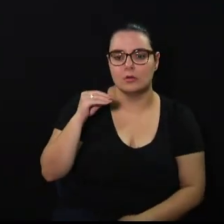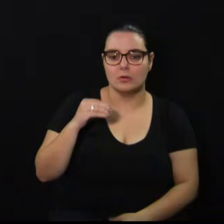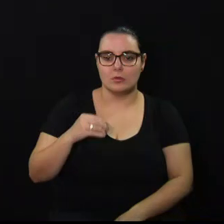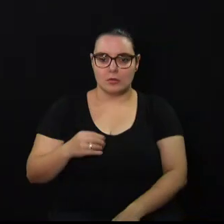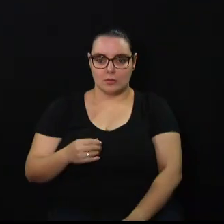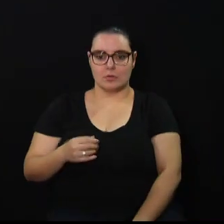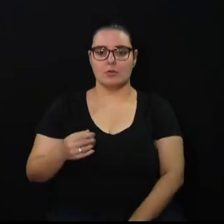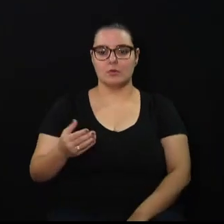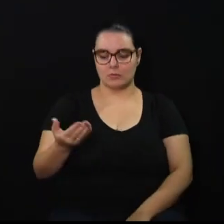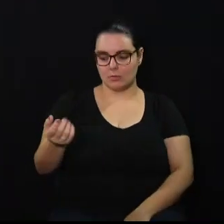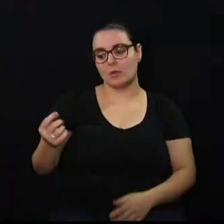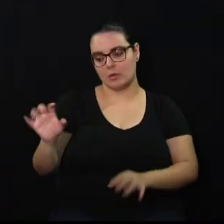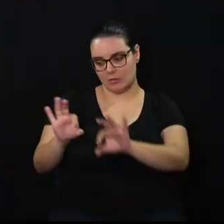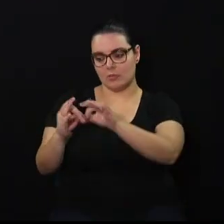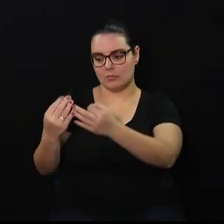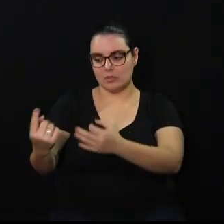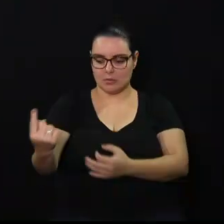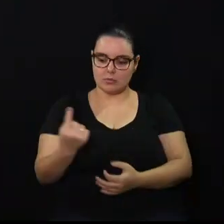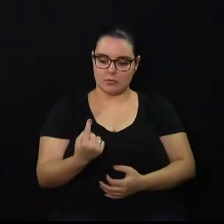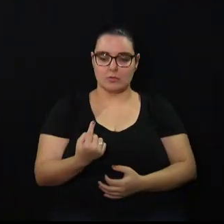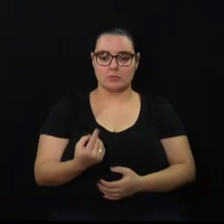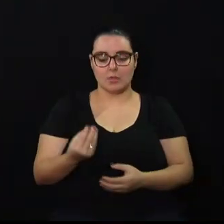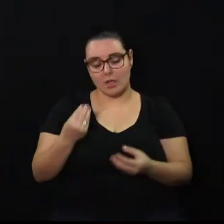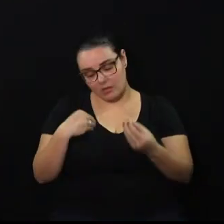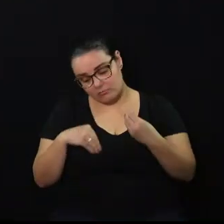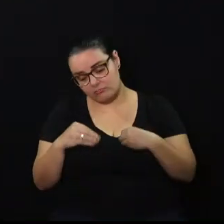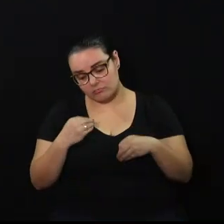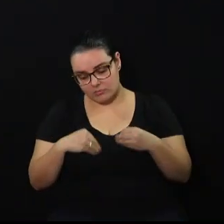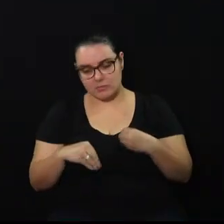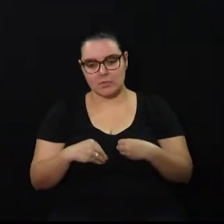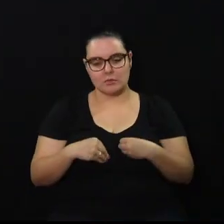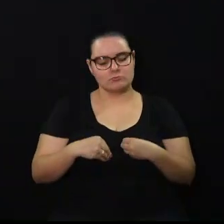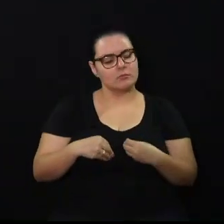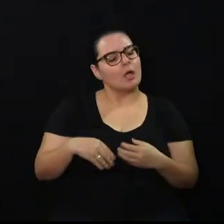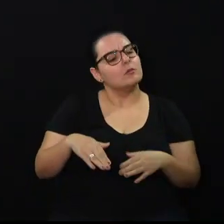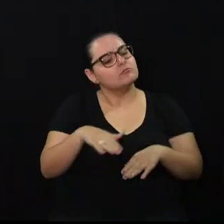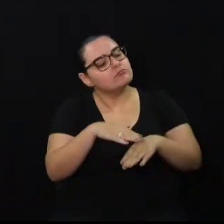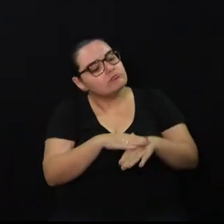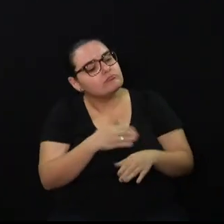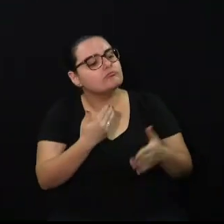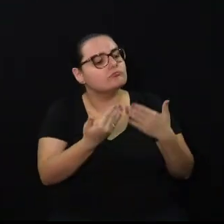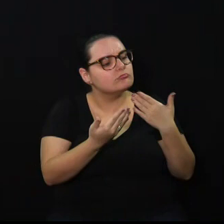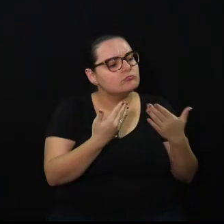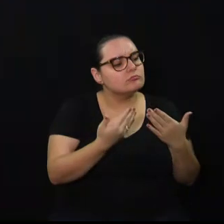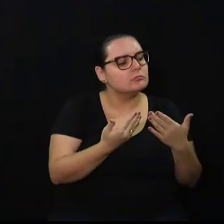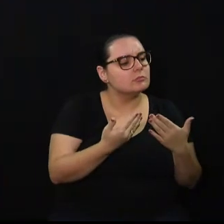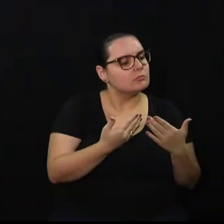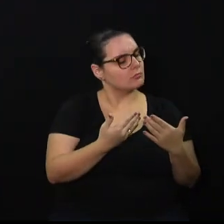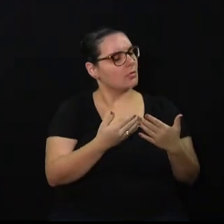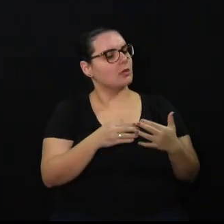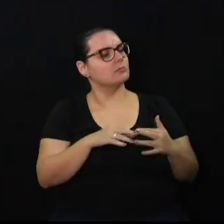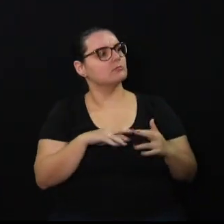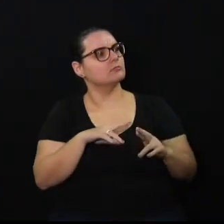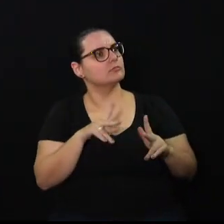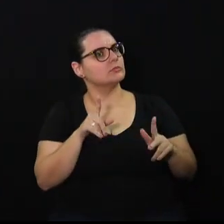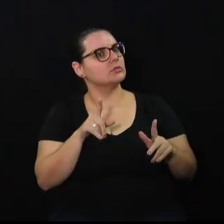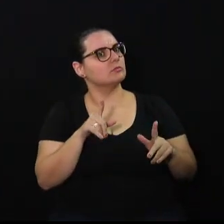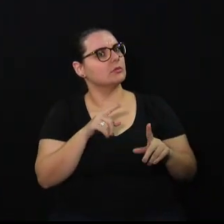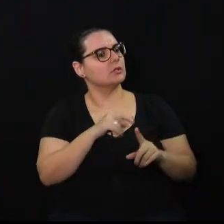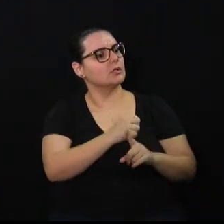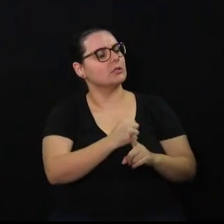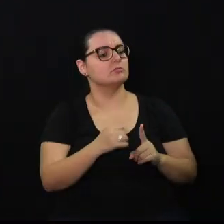na família me procurou e conversando com ele fui percebendo alterações sociais né o